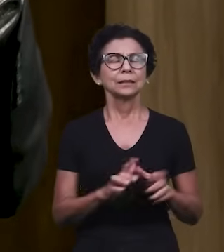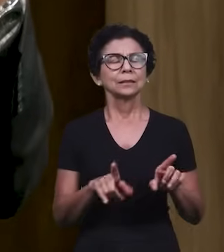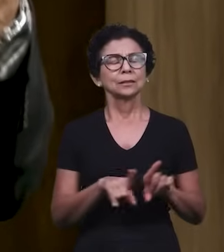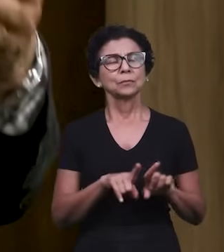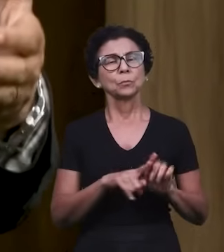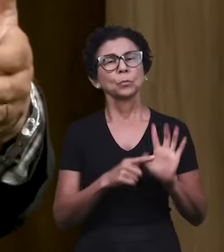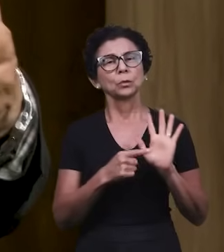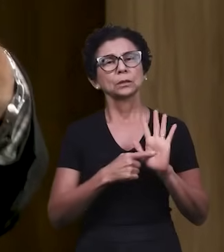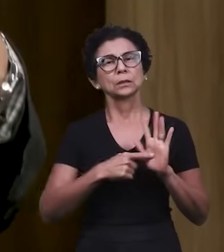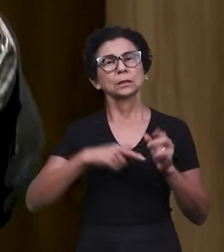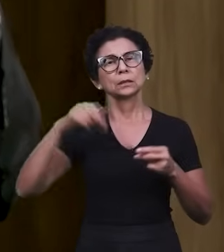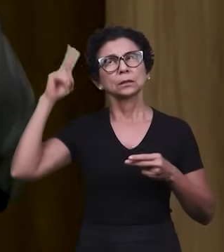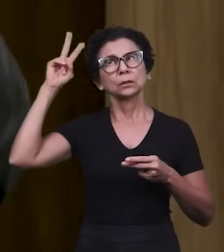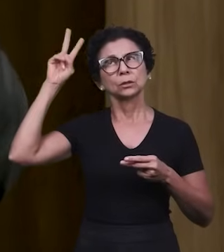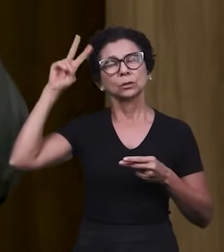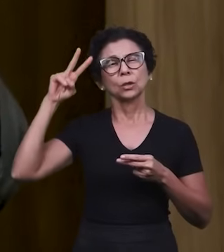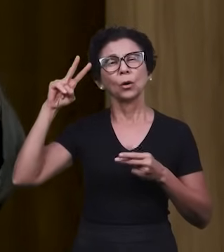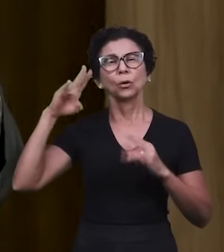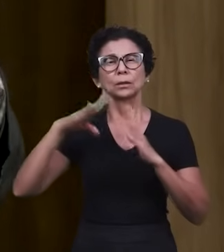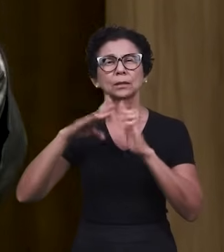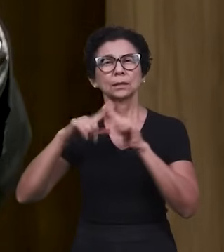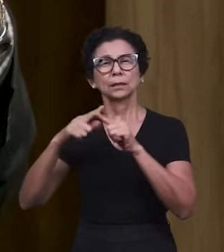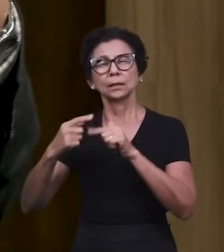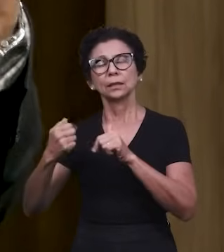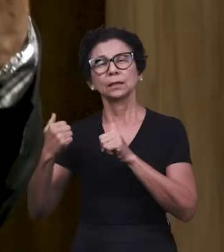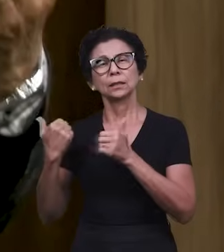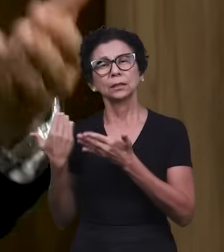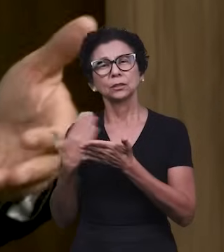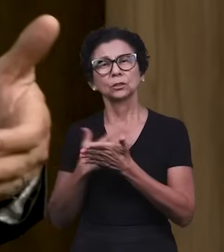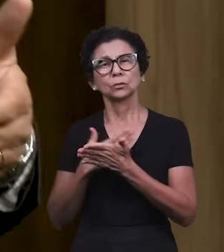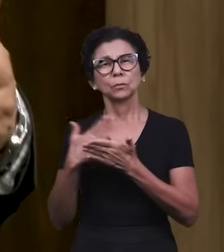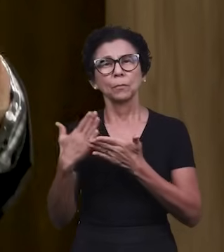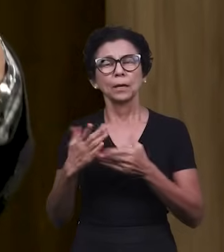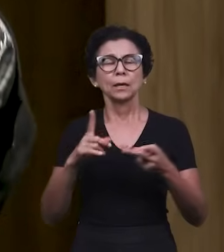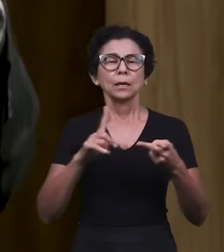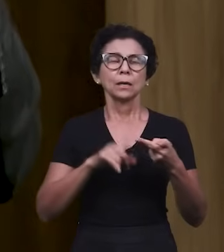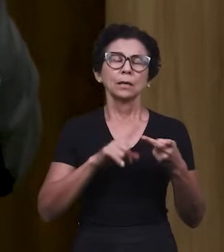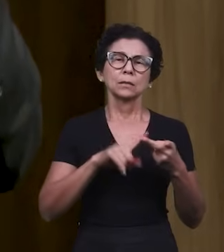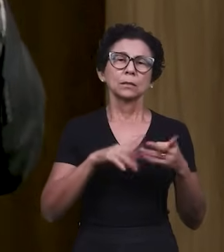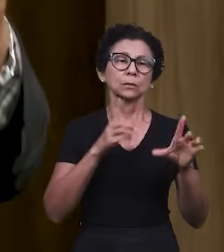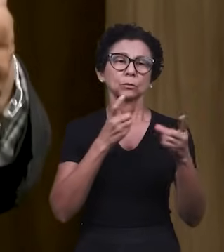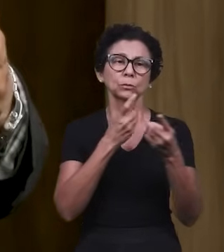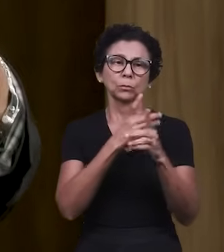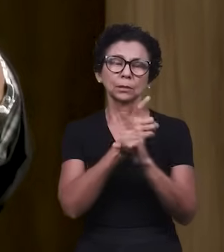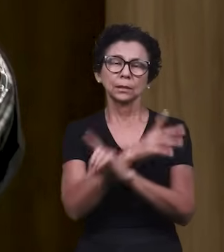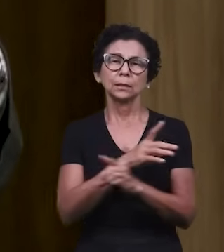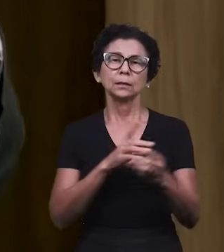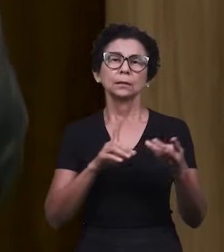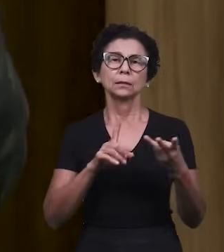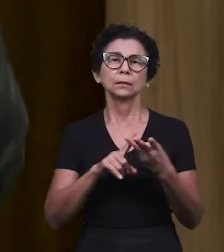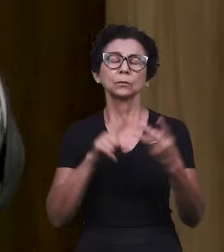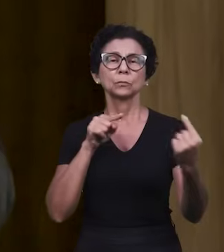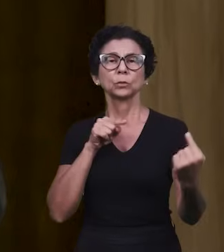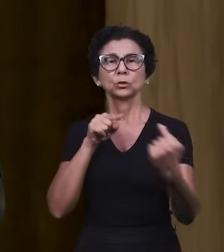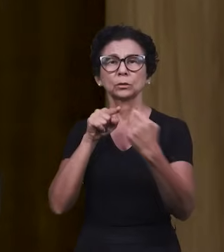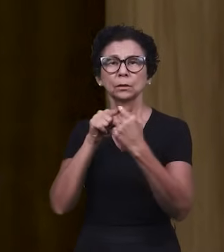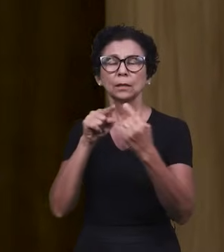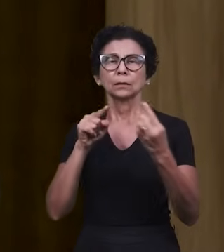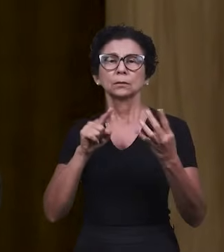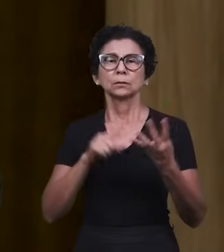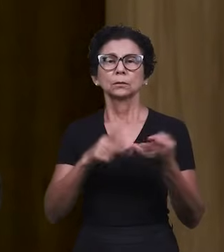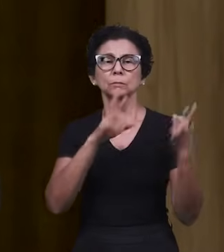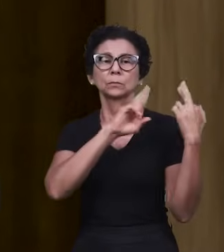a doutrina que adotamos e pregamos, nossos objetivos, a nossa responsabilidade